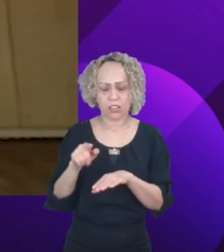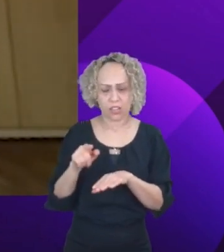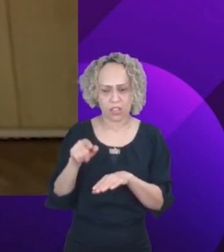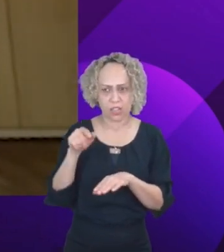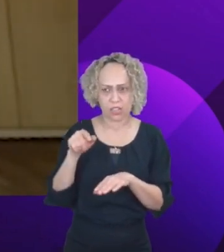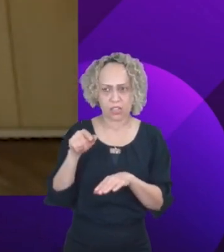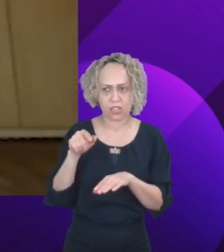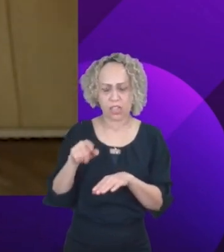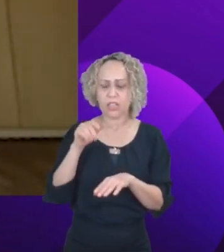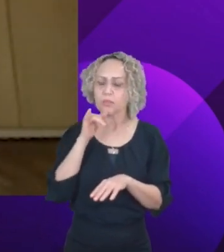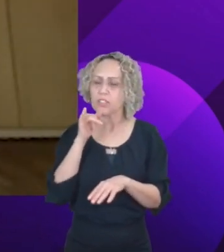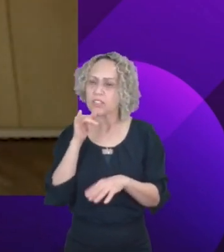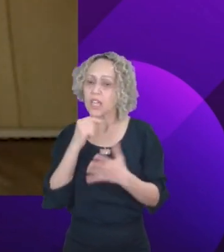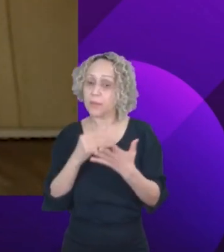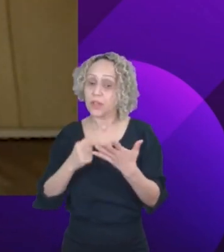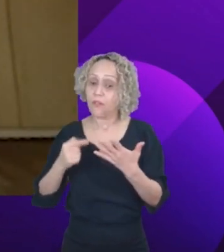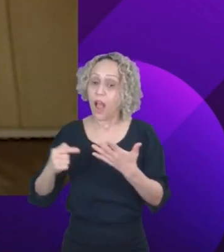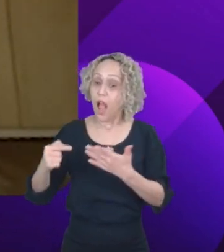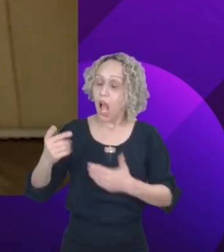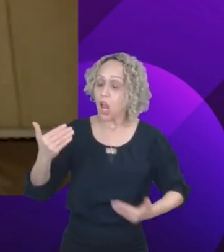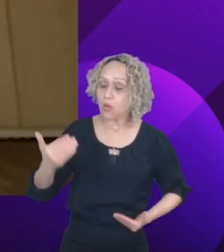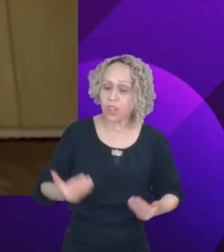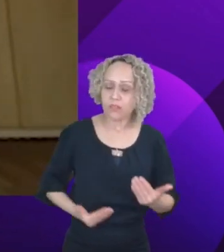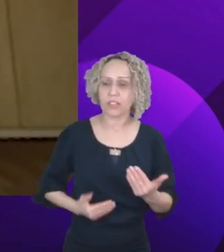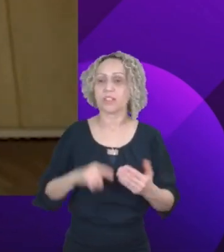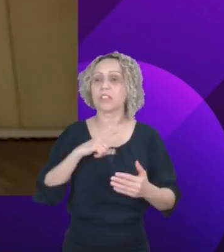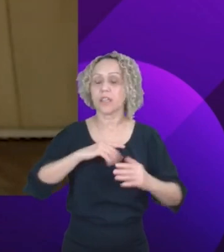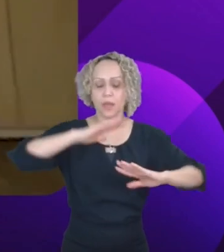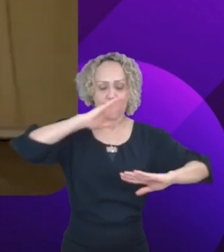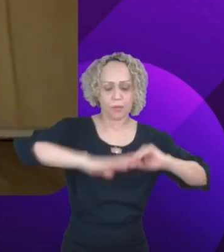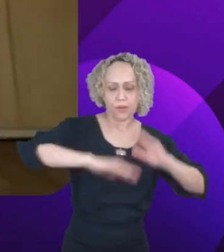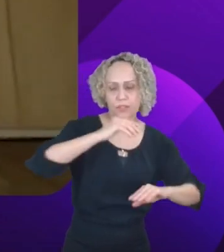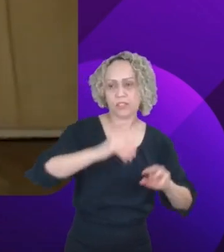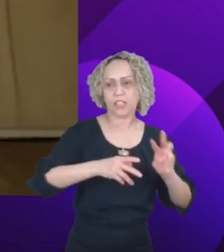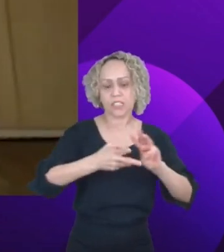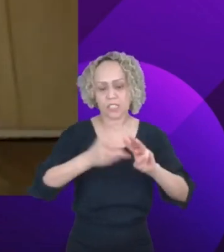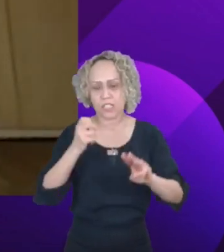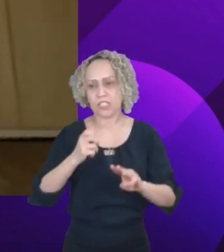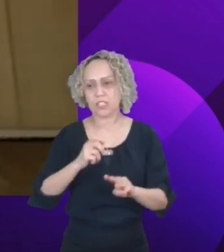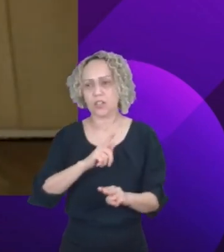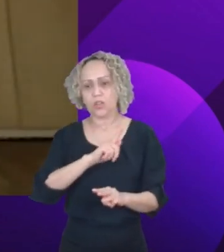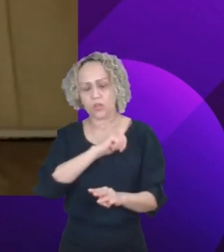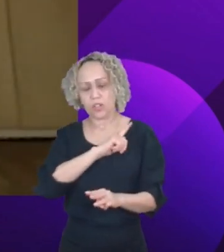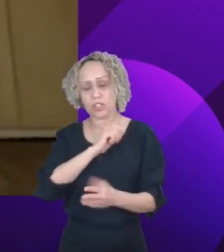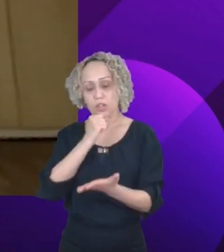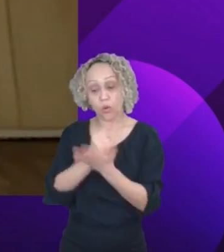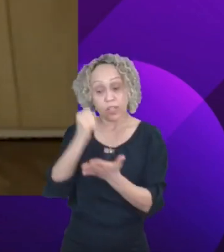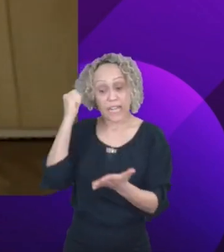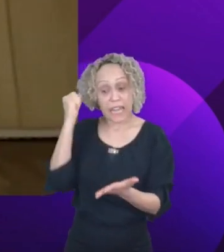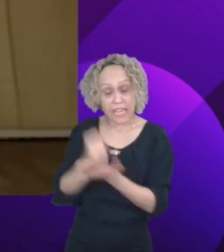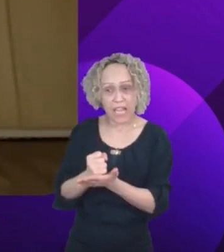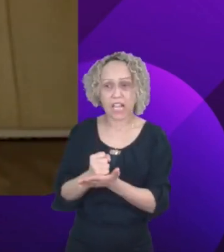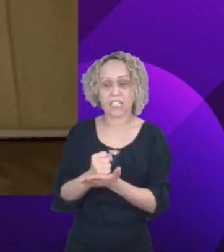ali de fornecimento de serviços, profissionais indígenas e indigenistas contratados para trabalhar no serviço.